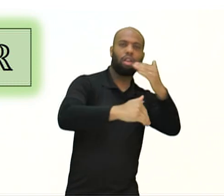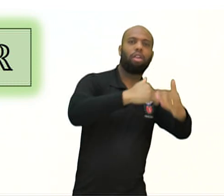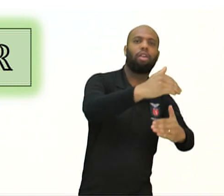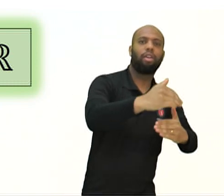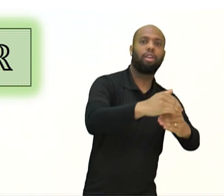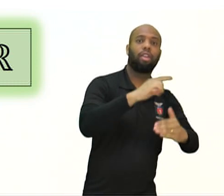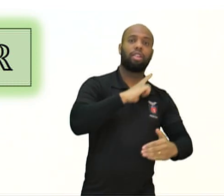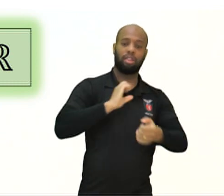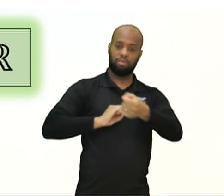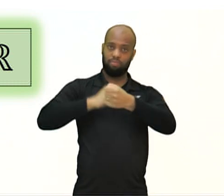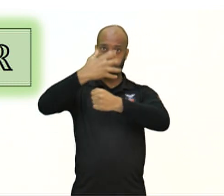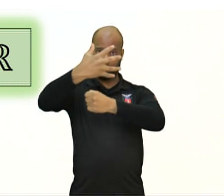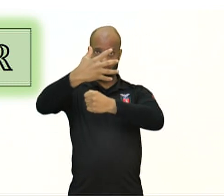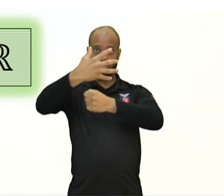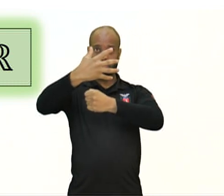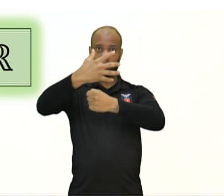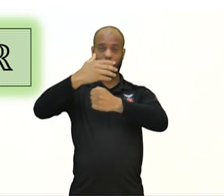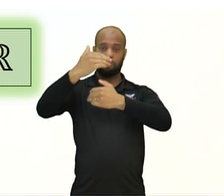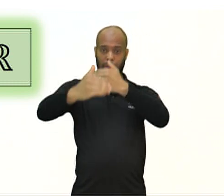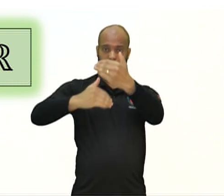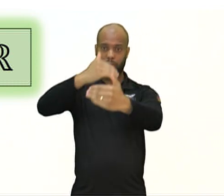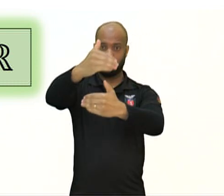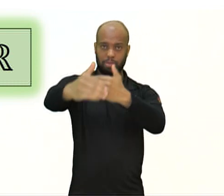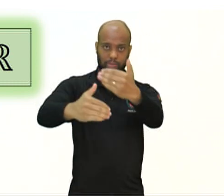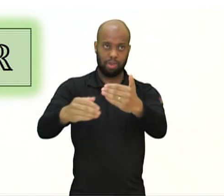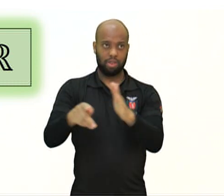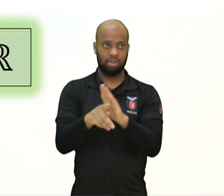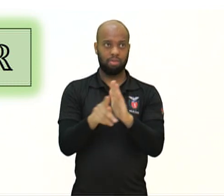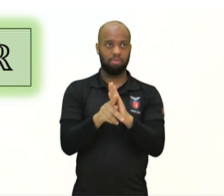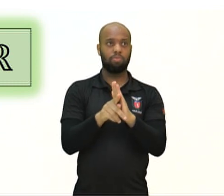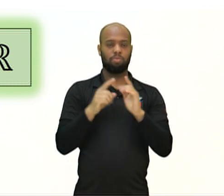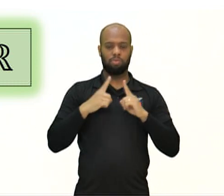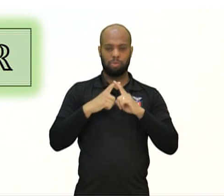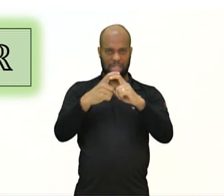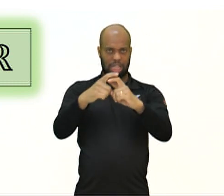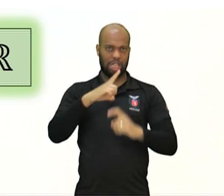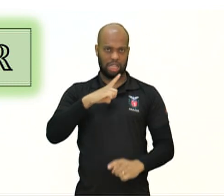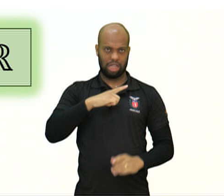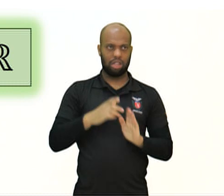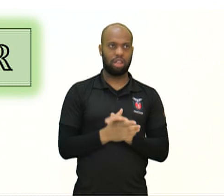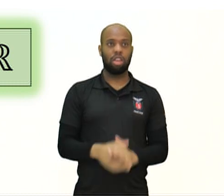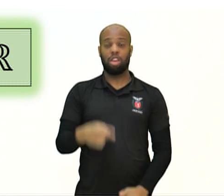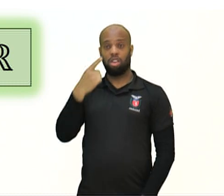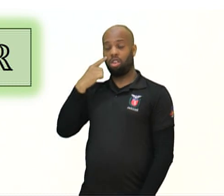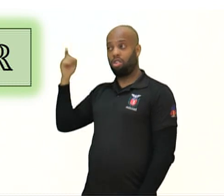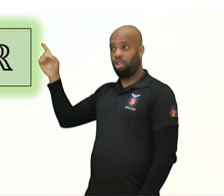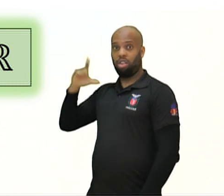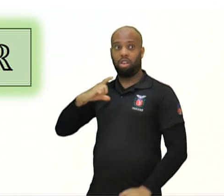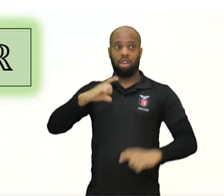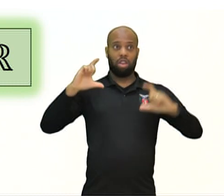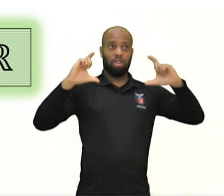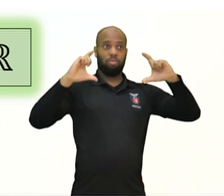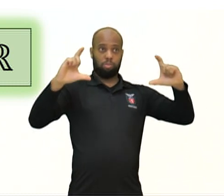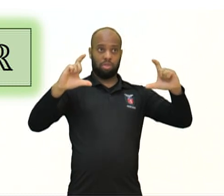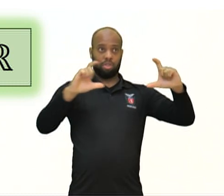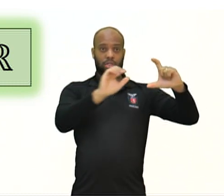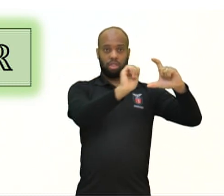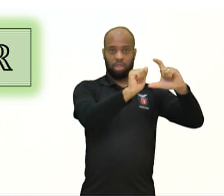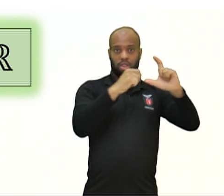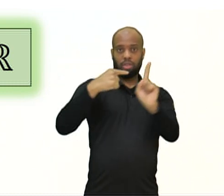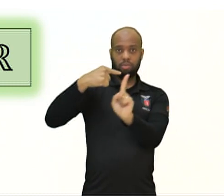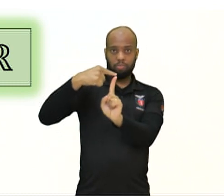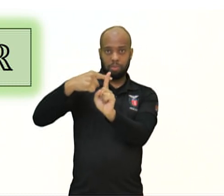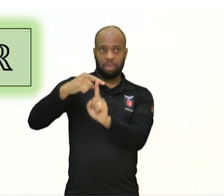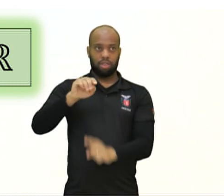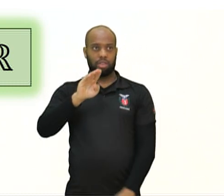das potências sucessivas de um binômio. Então, vejamos aqui. O binômio de Newton nada mais é do que